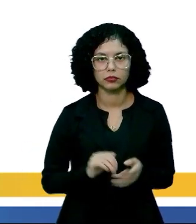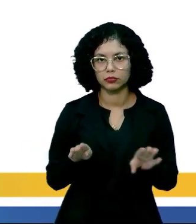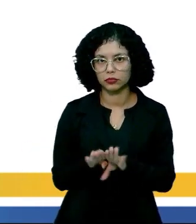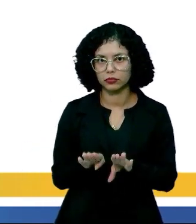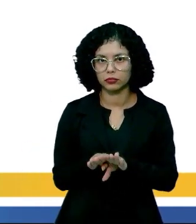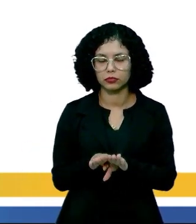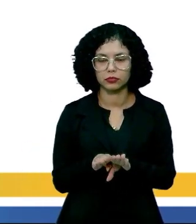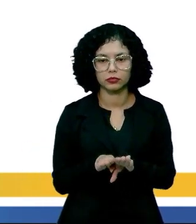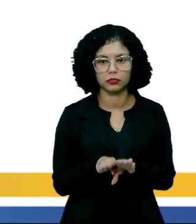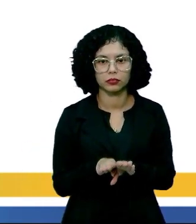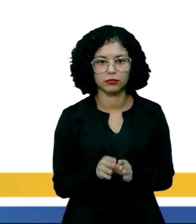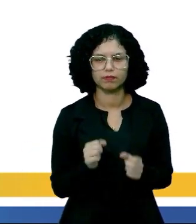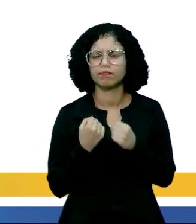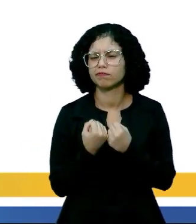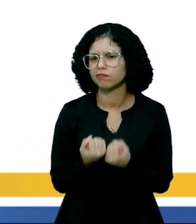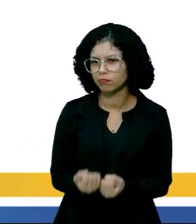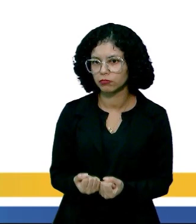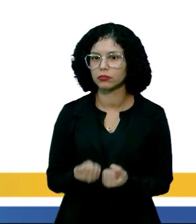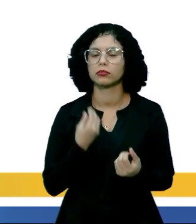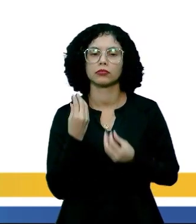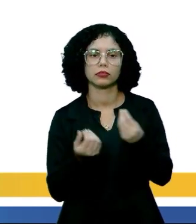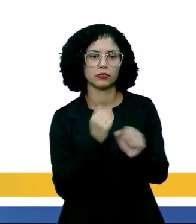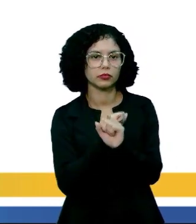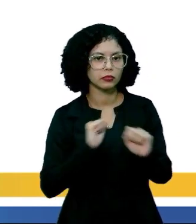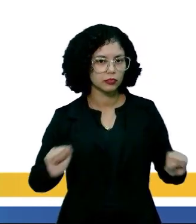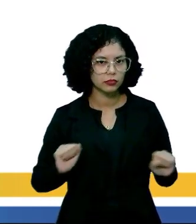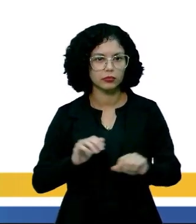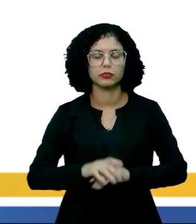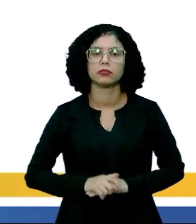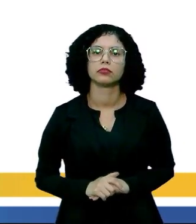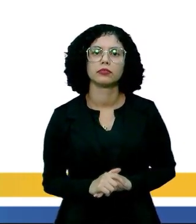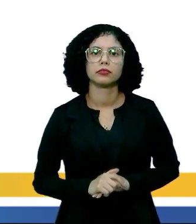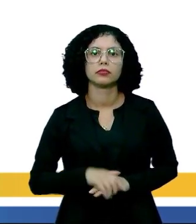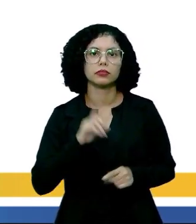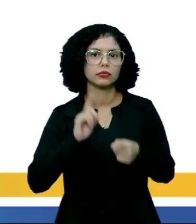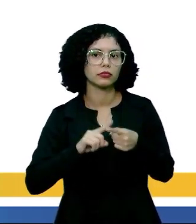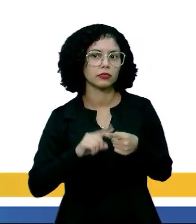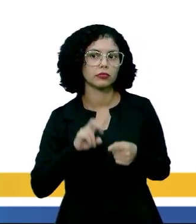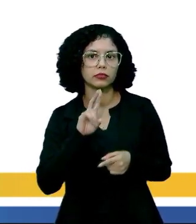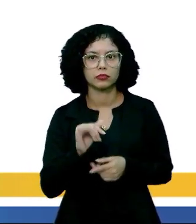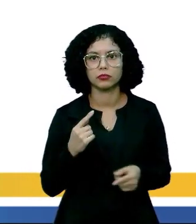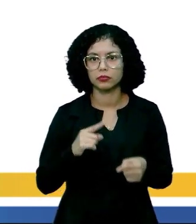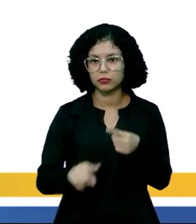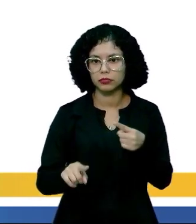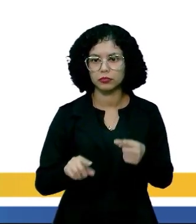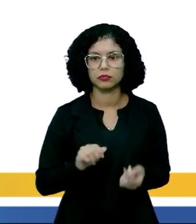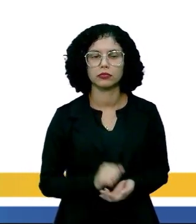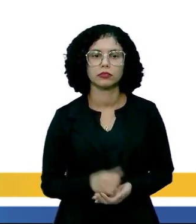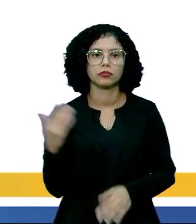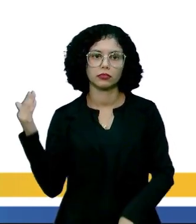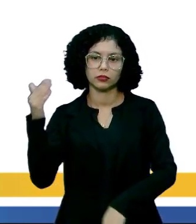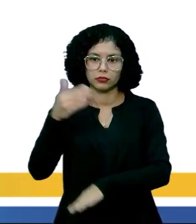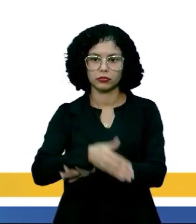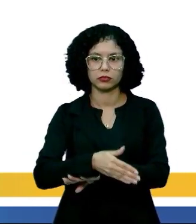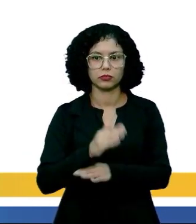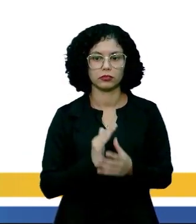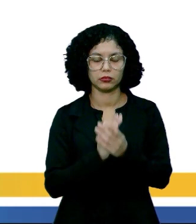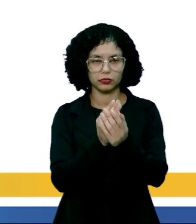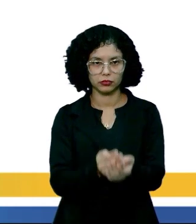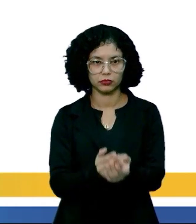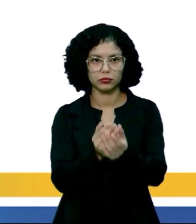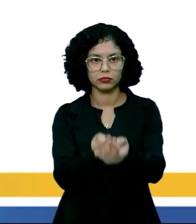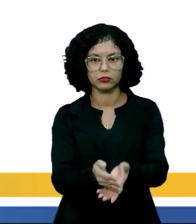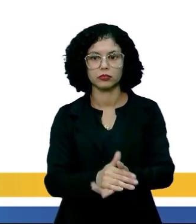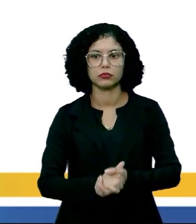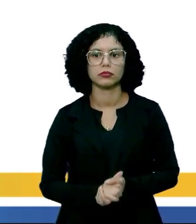também não vai ser tão pesada com relação à abolição da escravidão, porque o que vai ser proibido aí é a entrada de